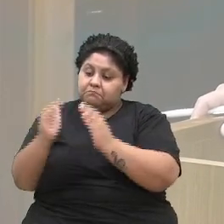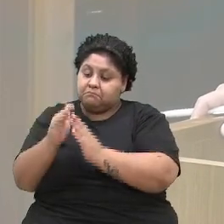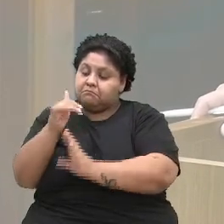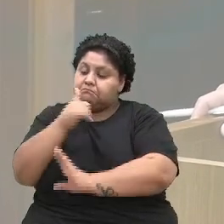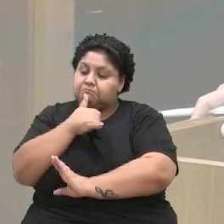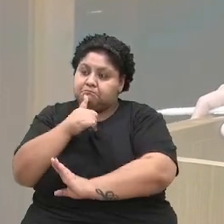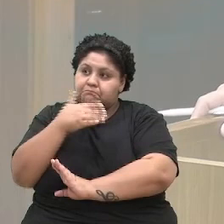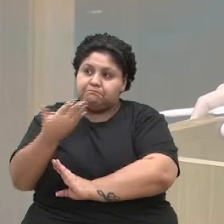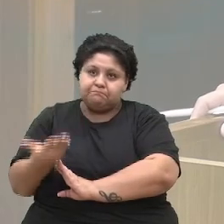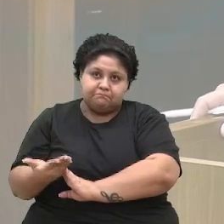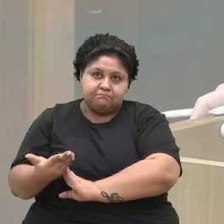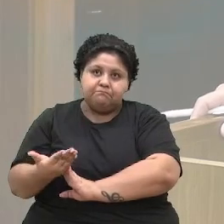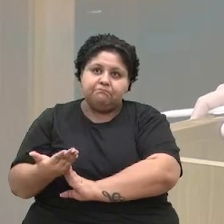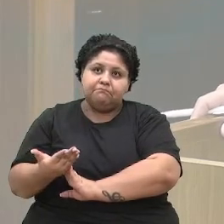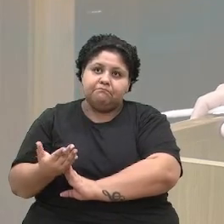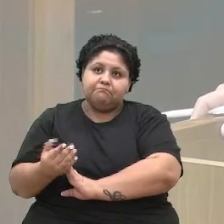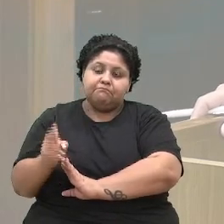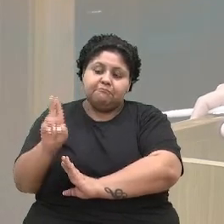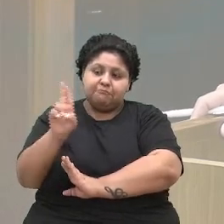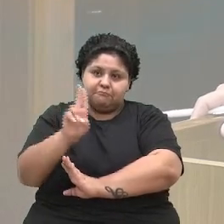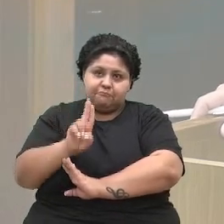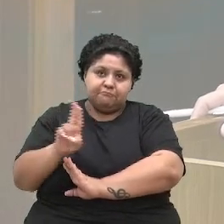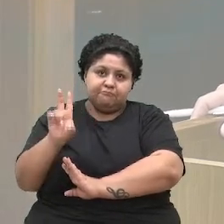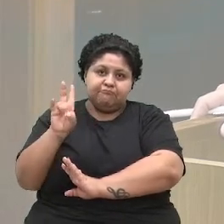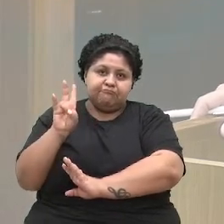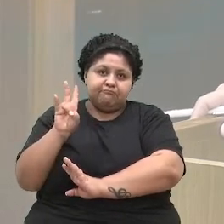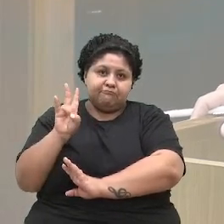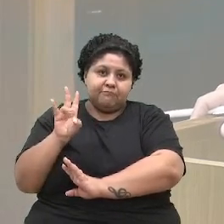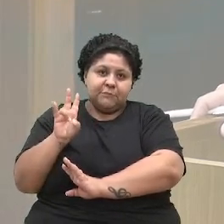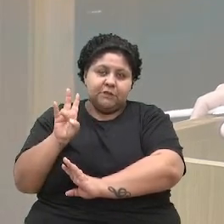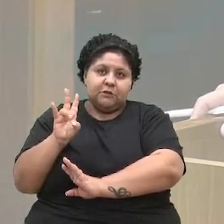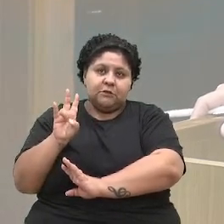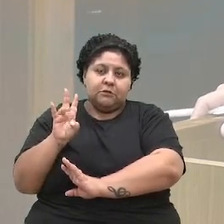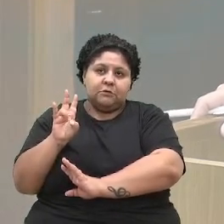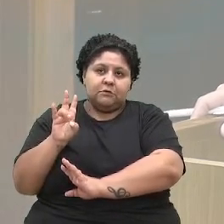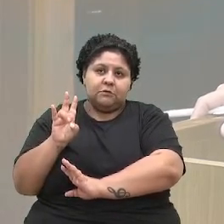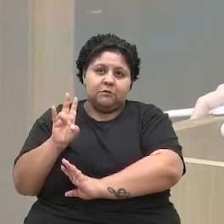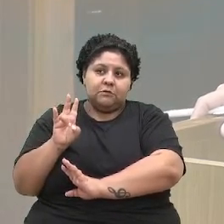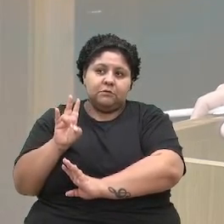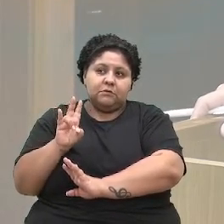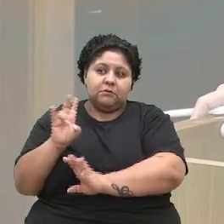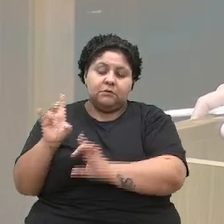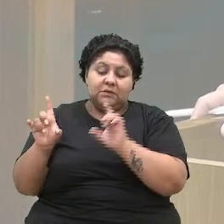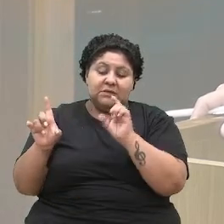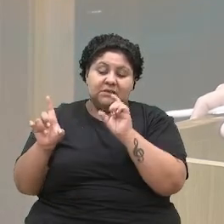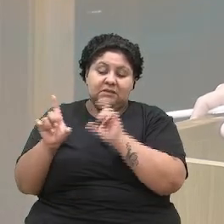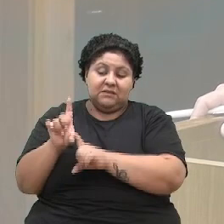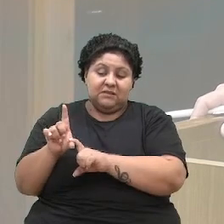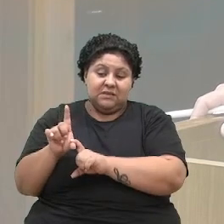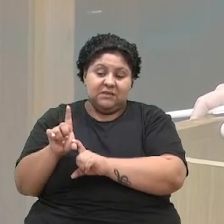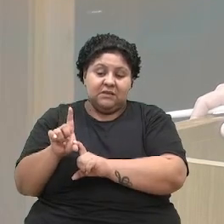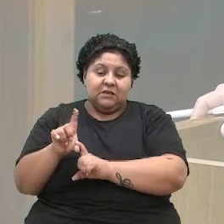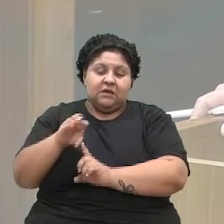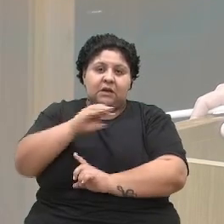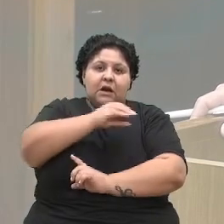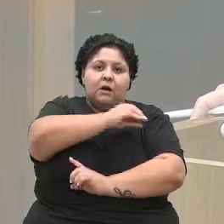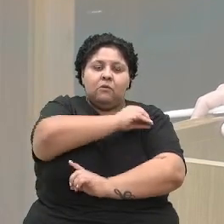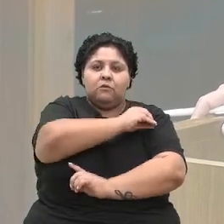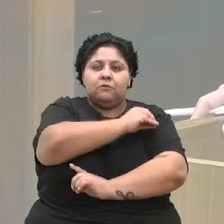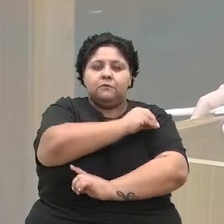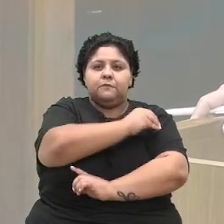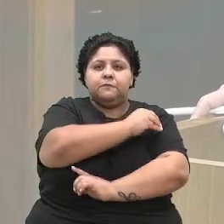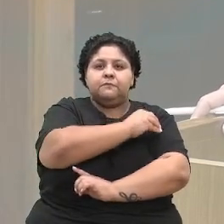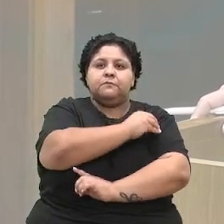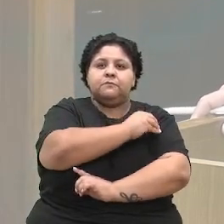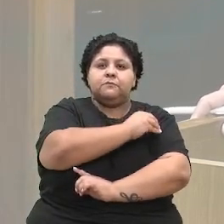infelizmente são usuárias de algum entorpecente, dependentes alcoólicos, pessoas que